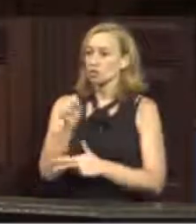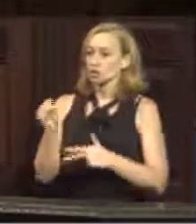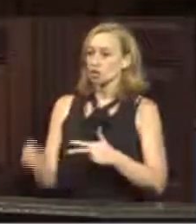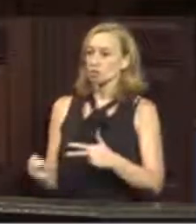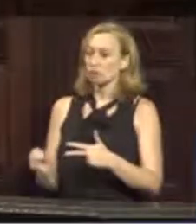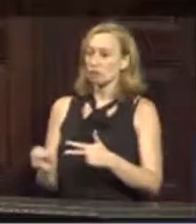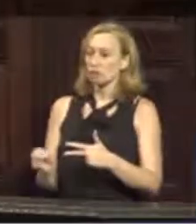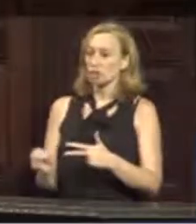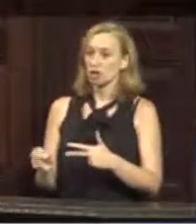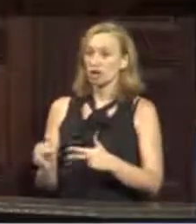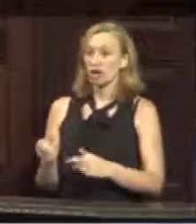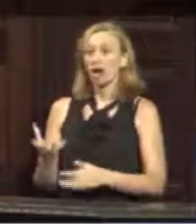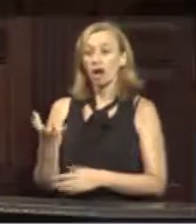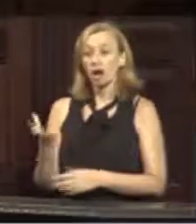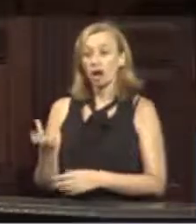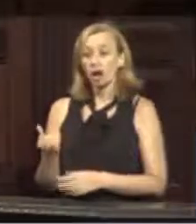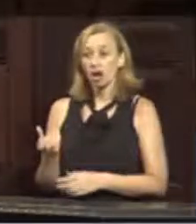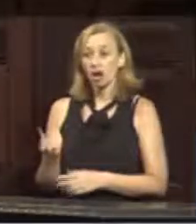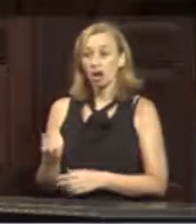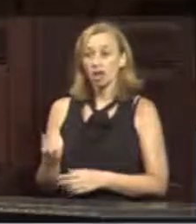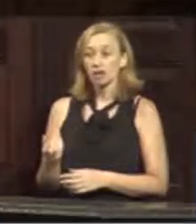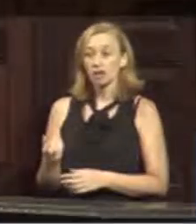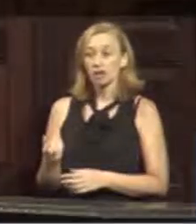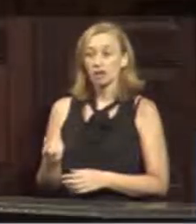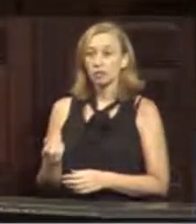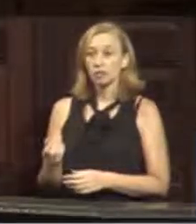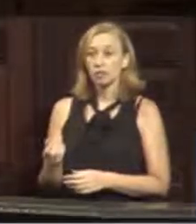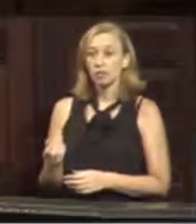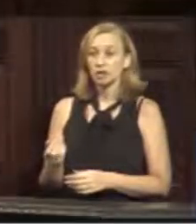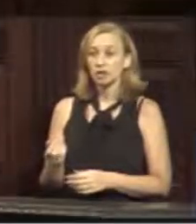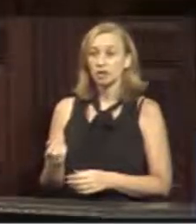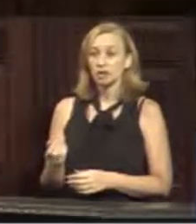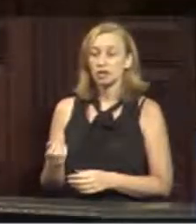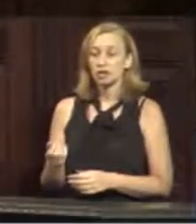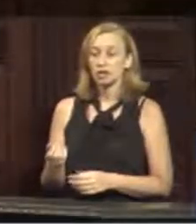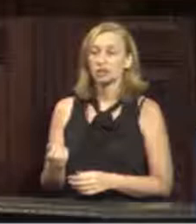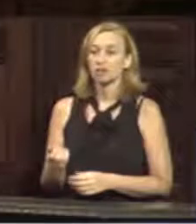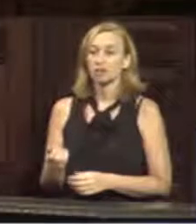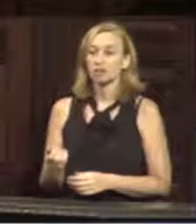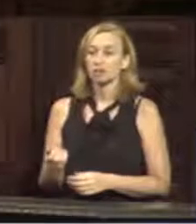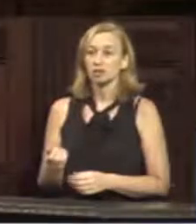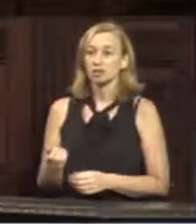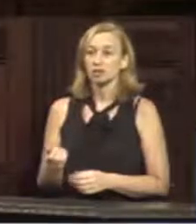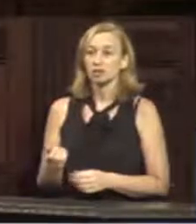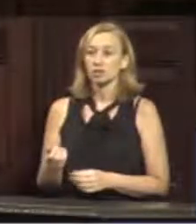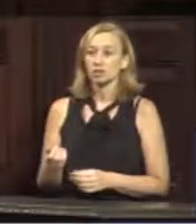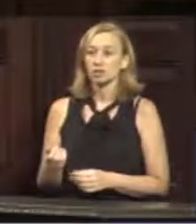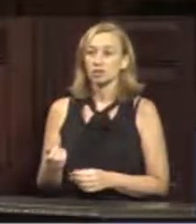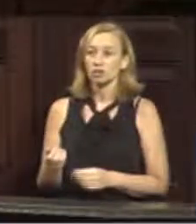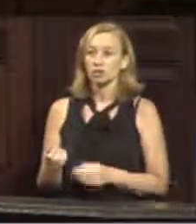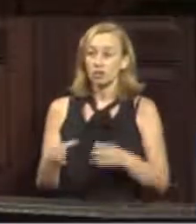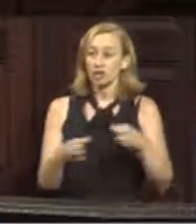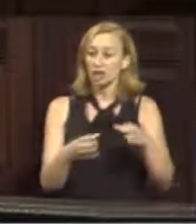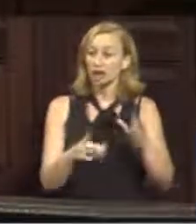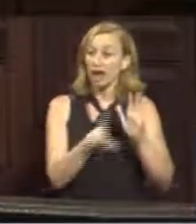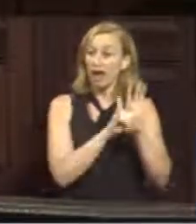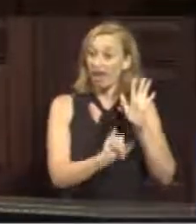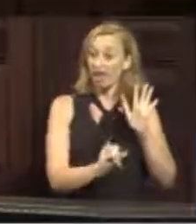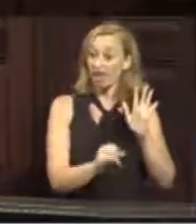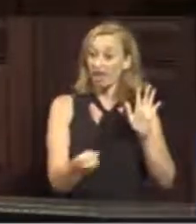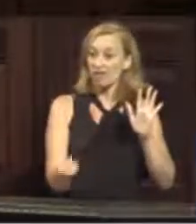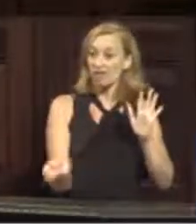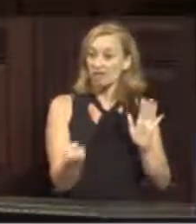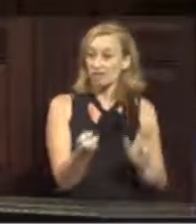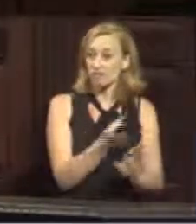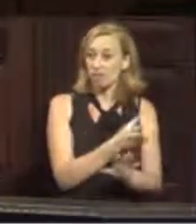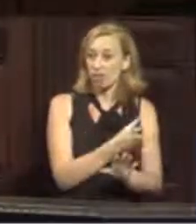exigiu na audiência pública que a partição entre a lei velha e a lei